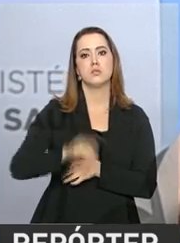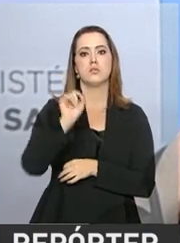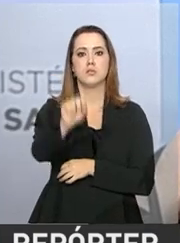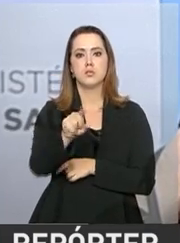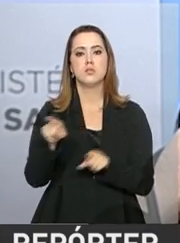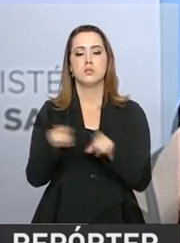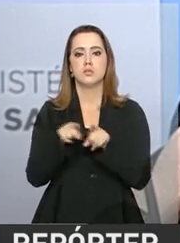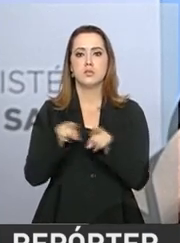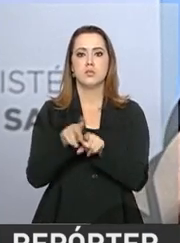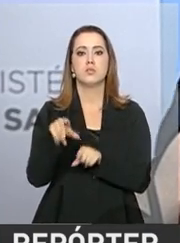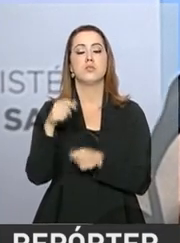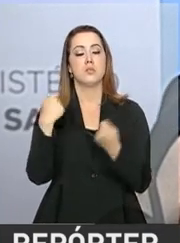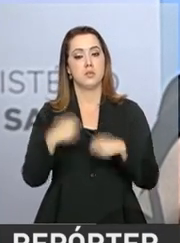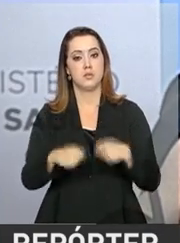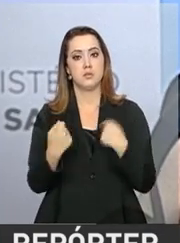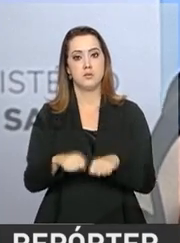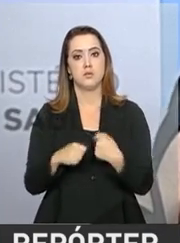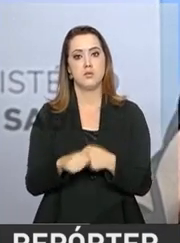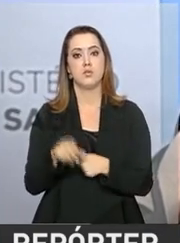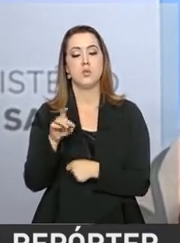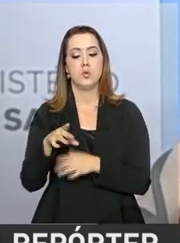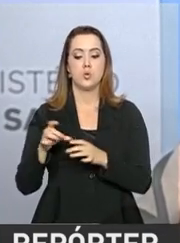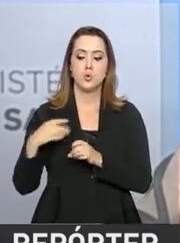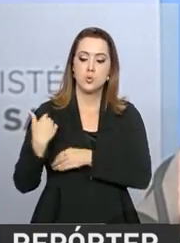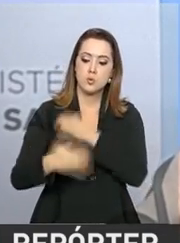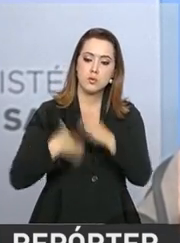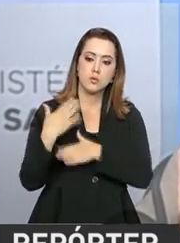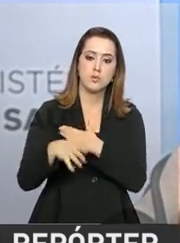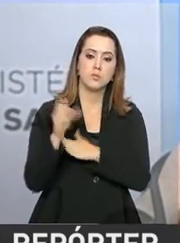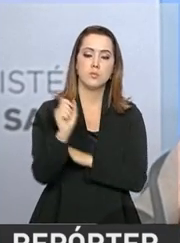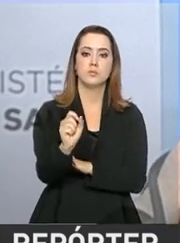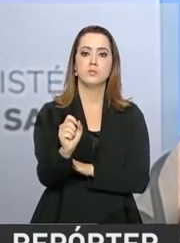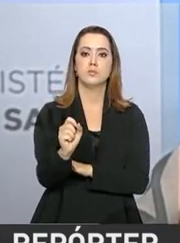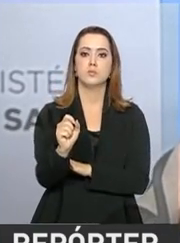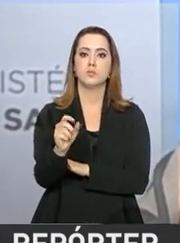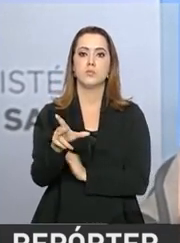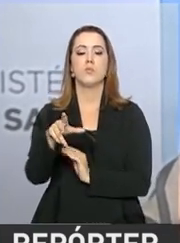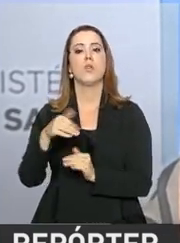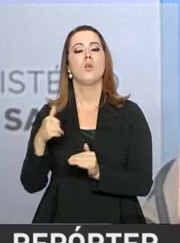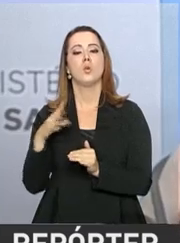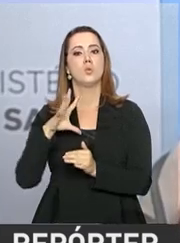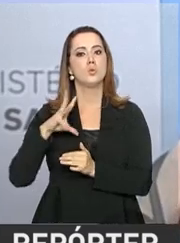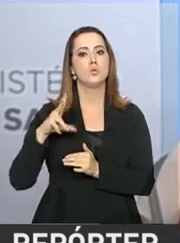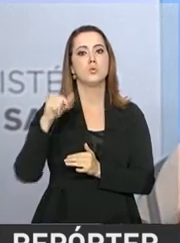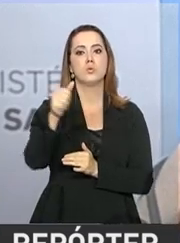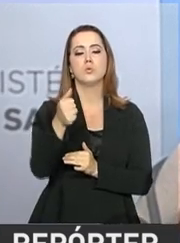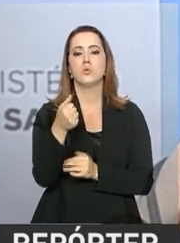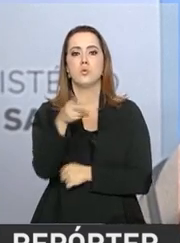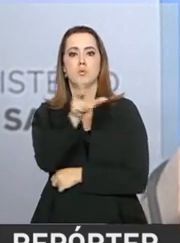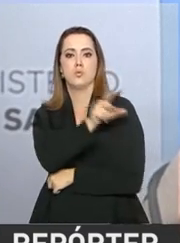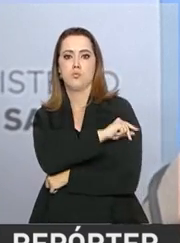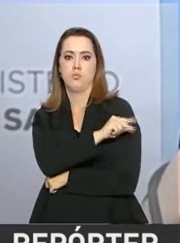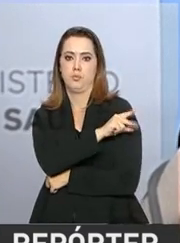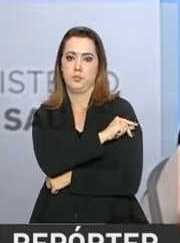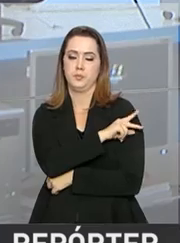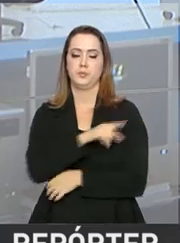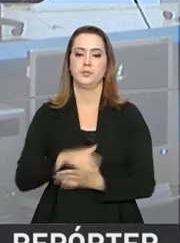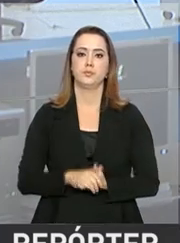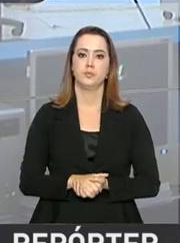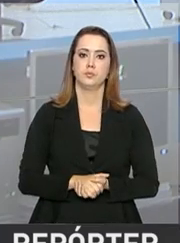que efetiva, e ela só se dará com a complementação de toda a caderneta